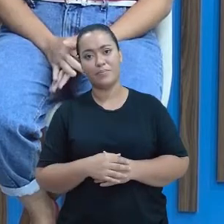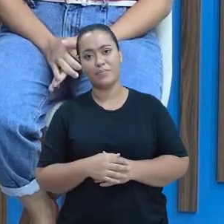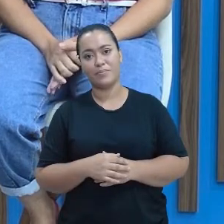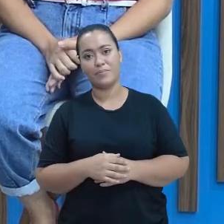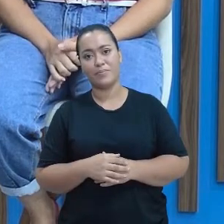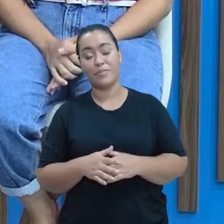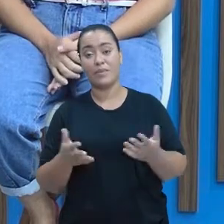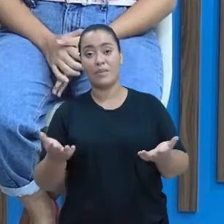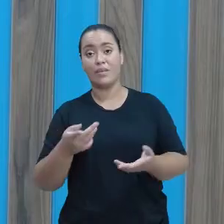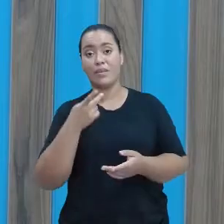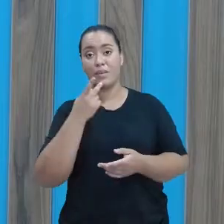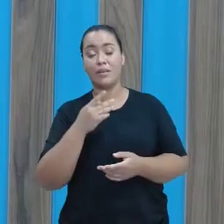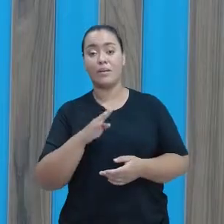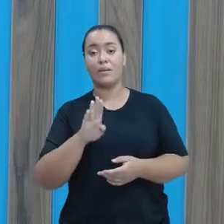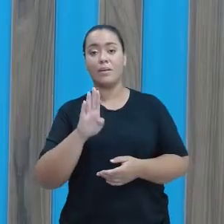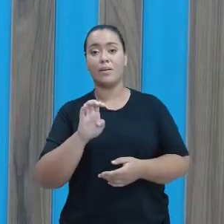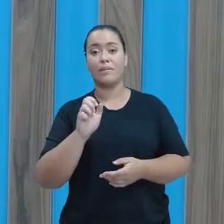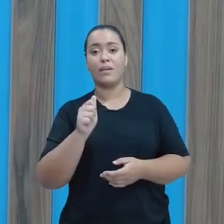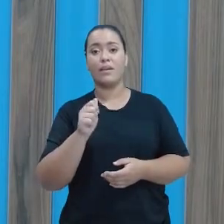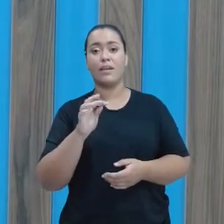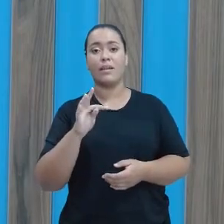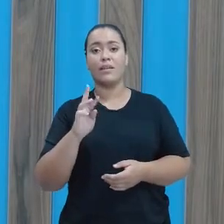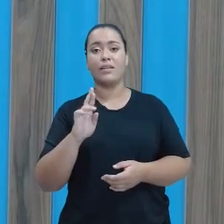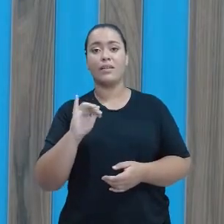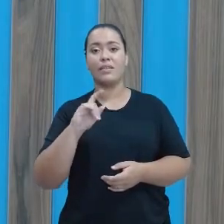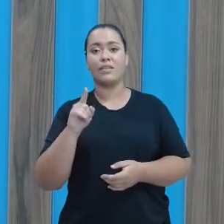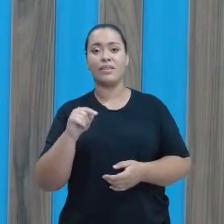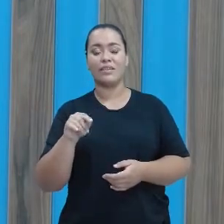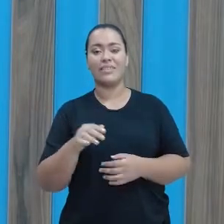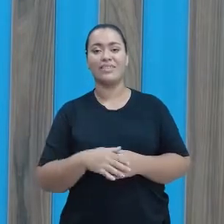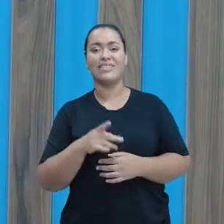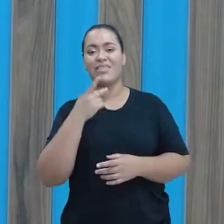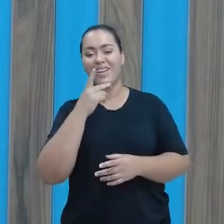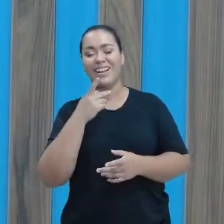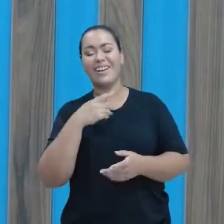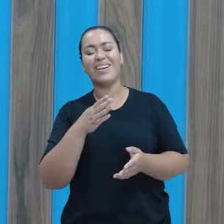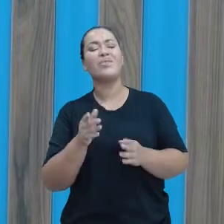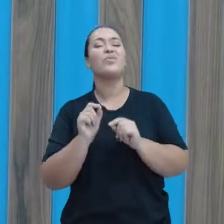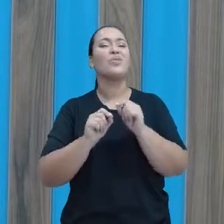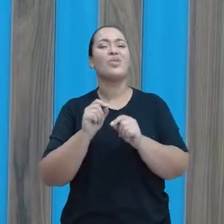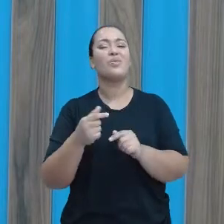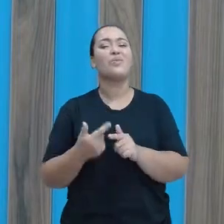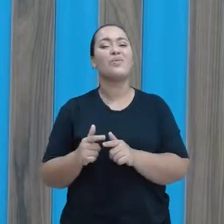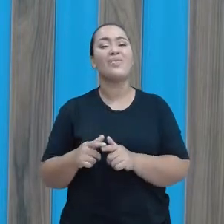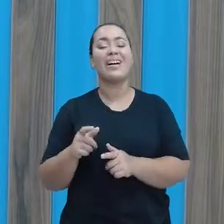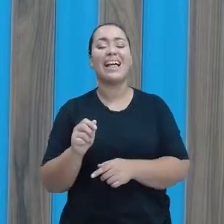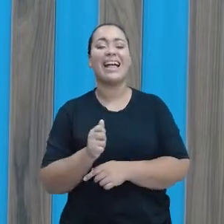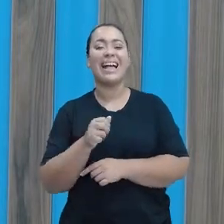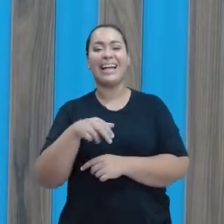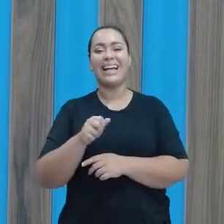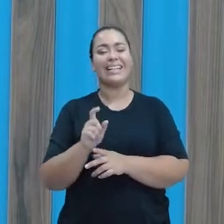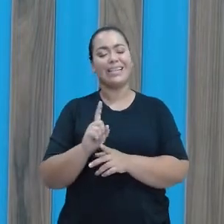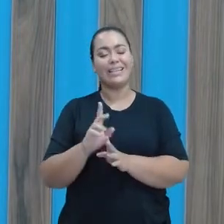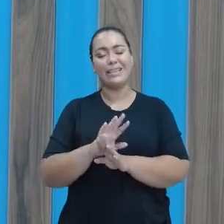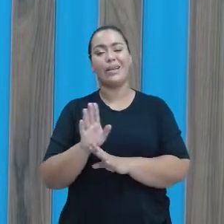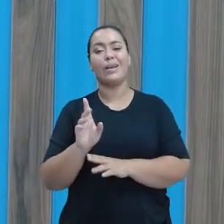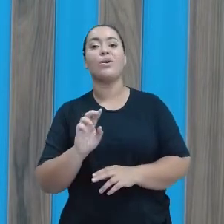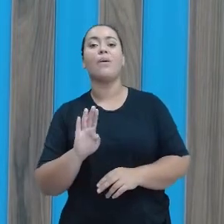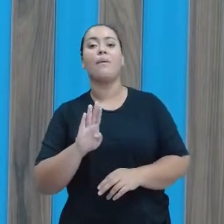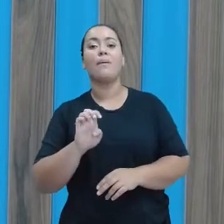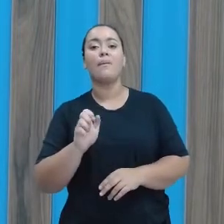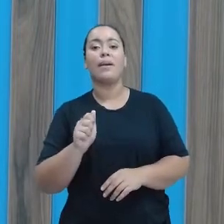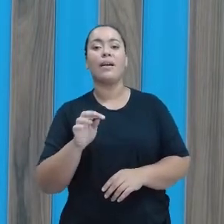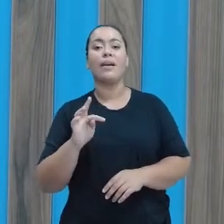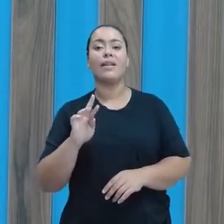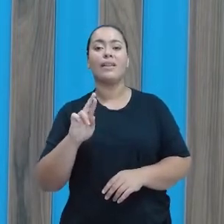Ana Beatriz, né? Beatriz, eu tenho um problema aqui, né? Já colocando Ana na frente dos nomes. Beatriz Vieira, né? Beatriz Vieira,